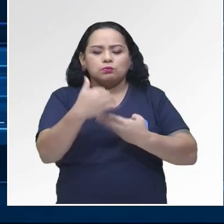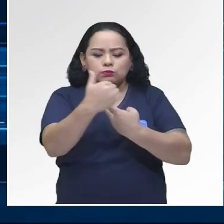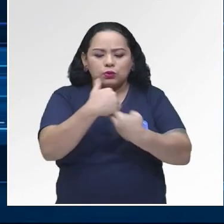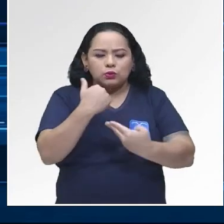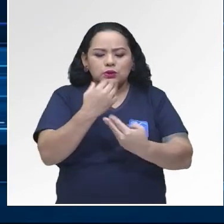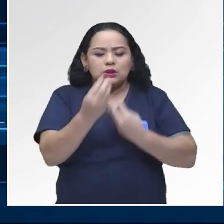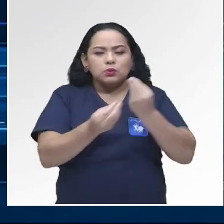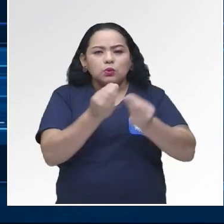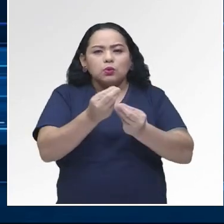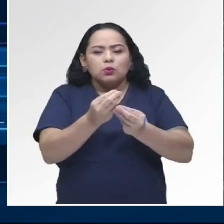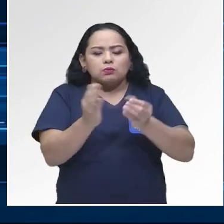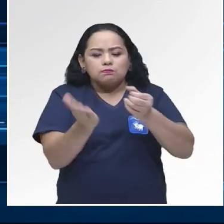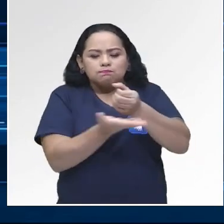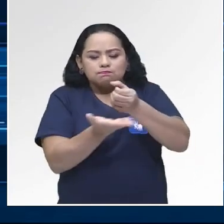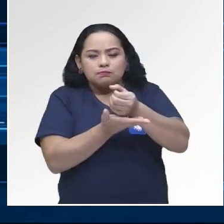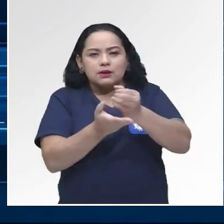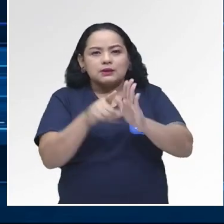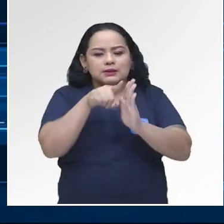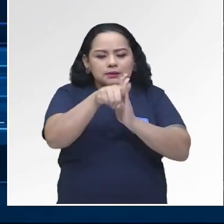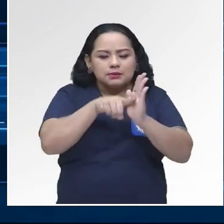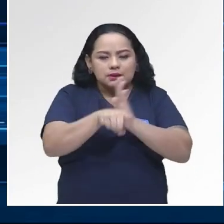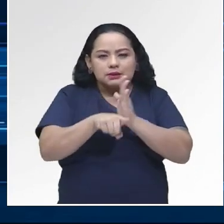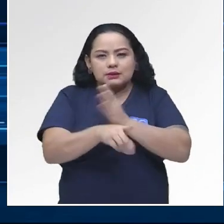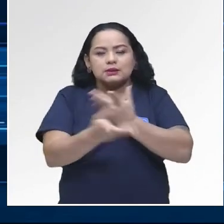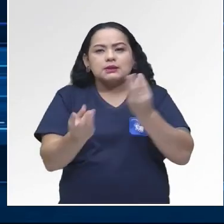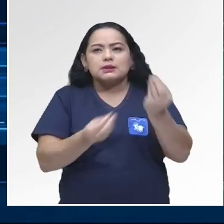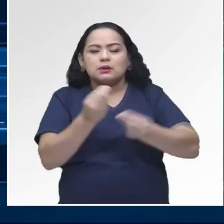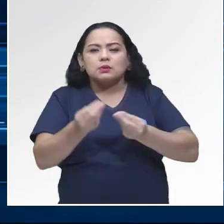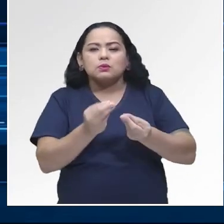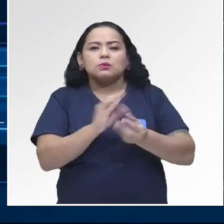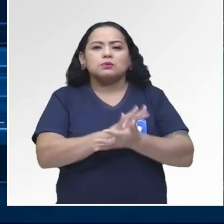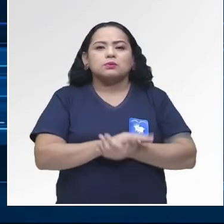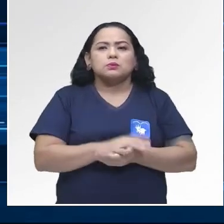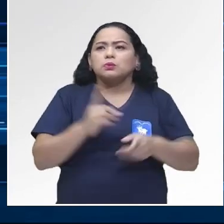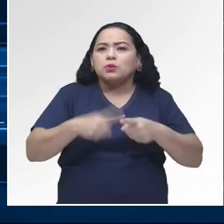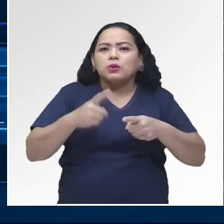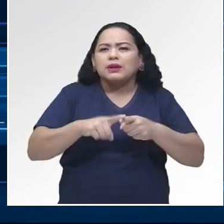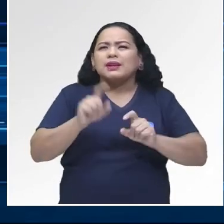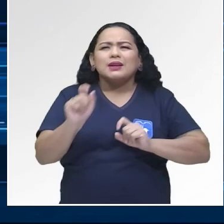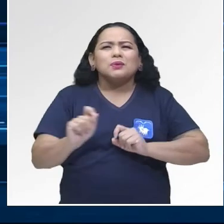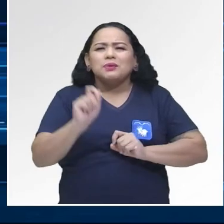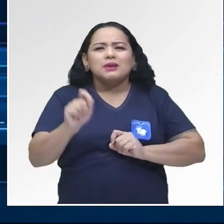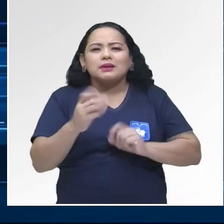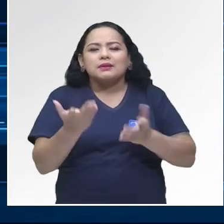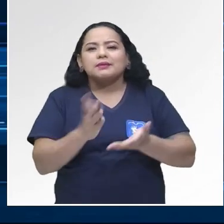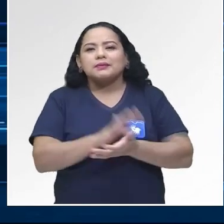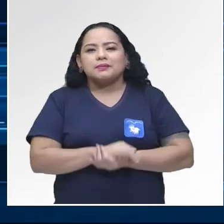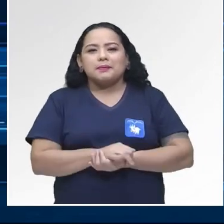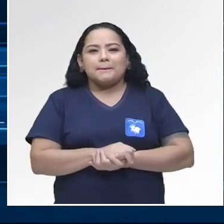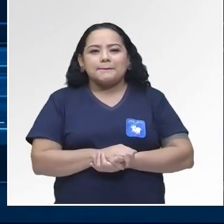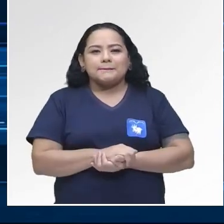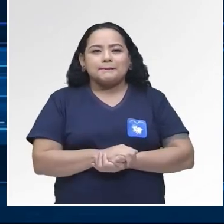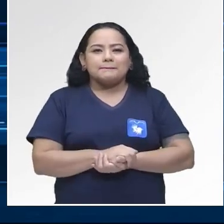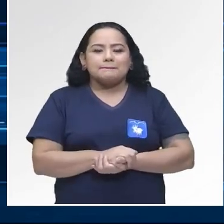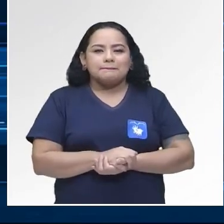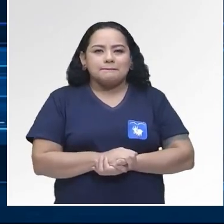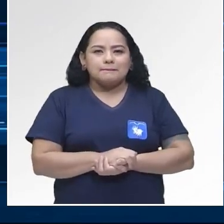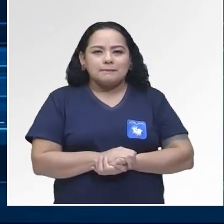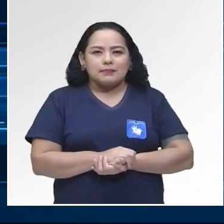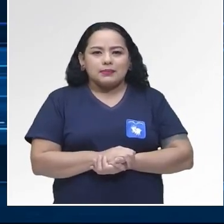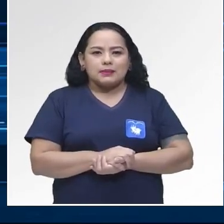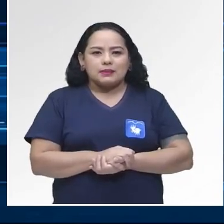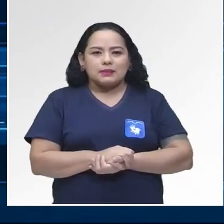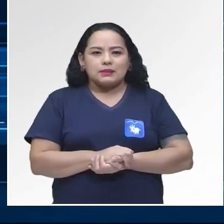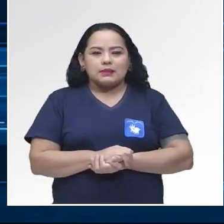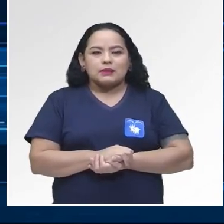a pesquisa justificam os meios, né? Não é isso? Os fins que orientam os